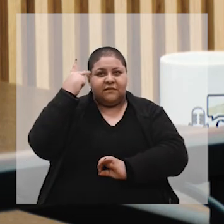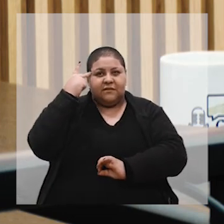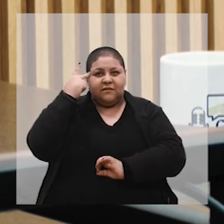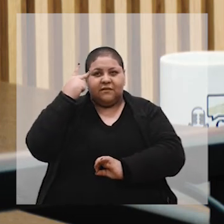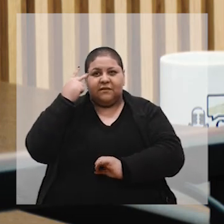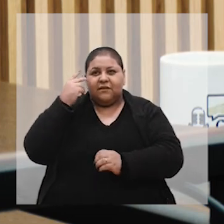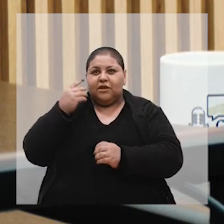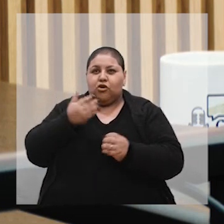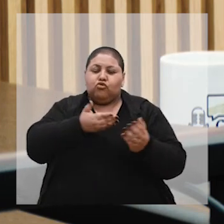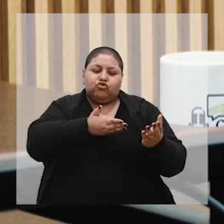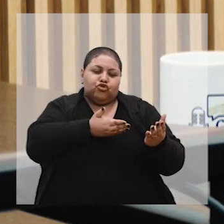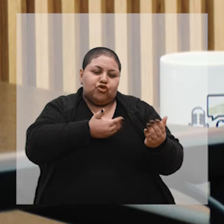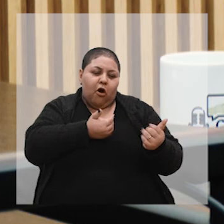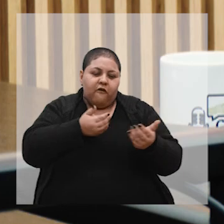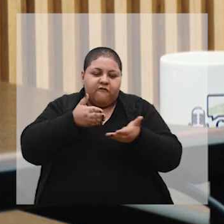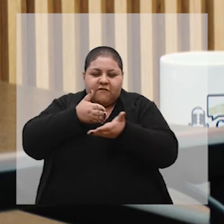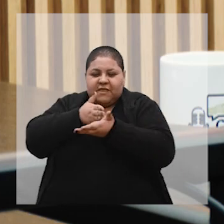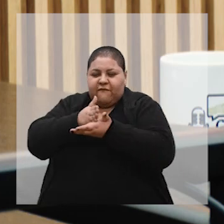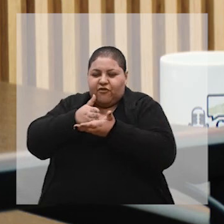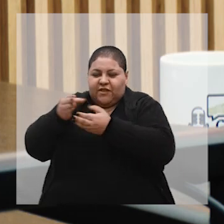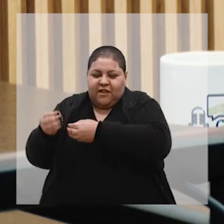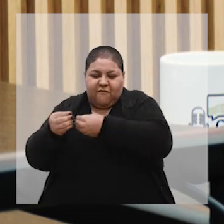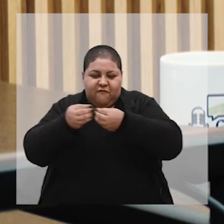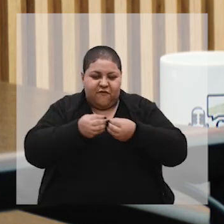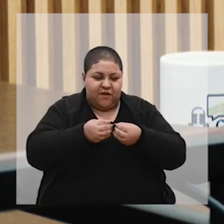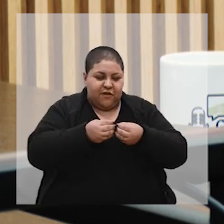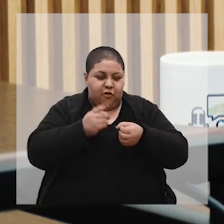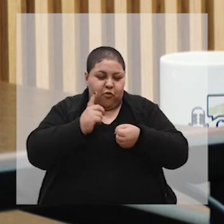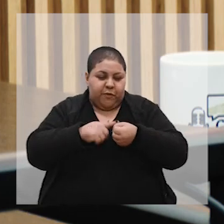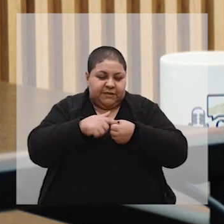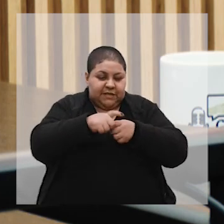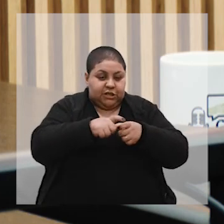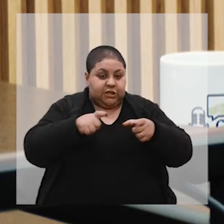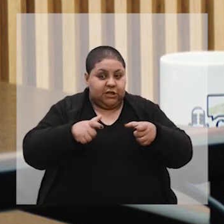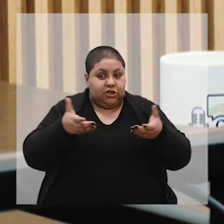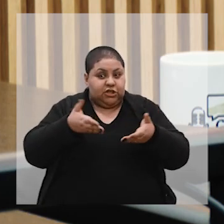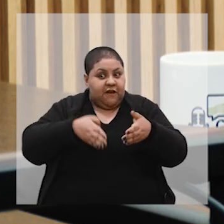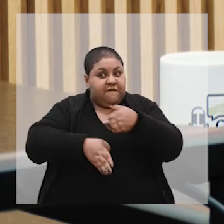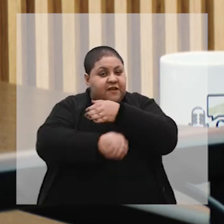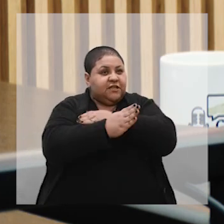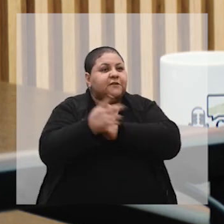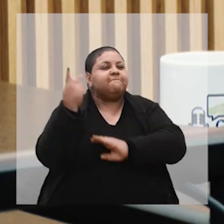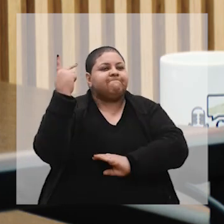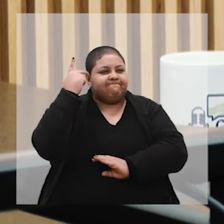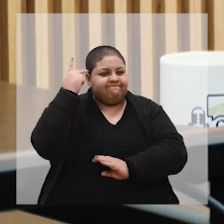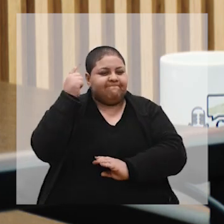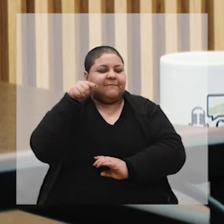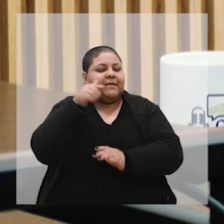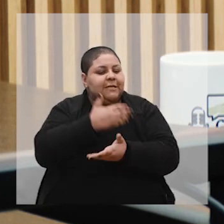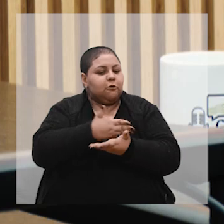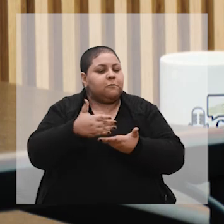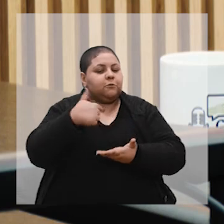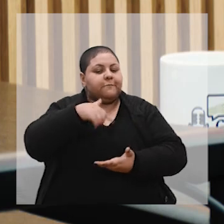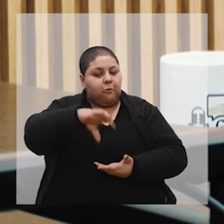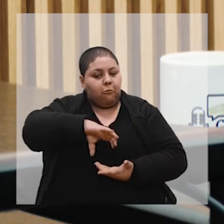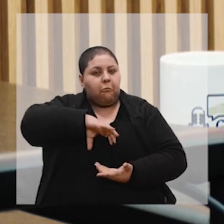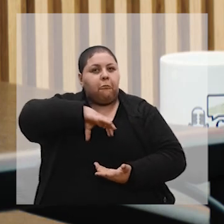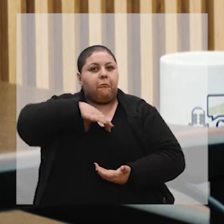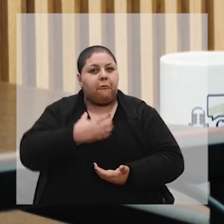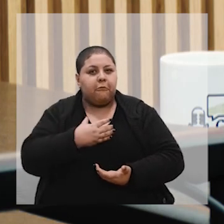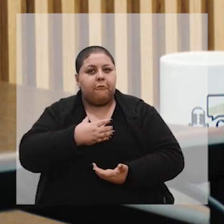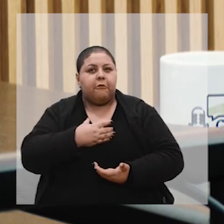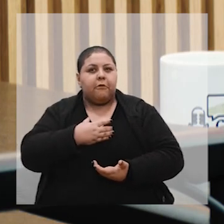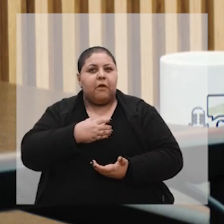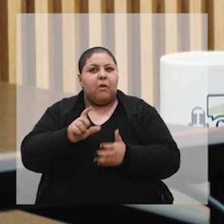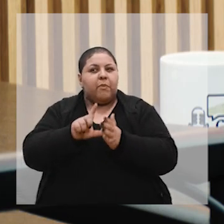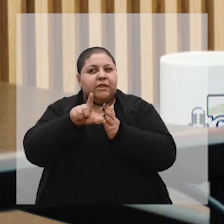o guri da fronteira vindo para a cidade grande e já ter viajado para São Paulo, foi ali que foi a porta de entrada para mim ter coragem de